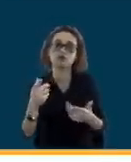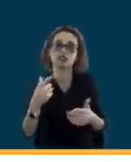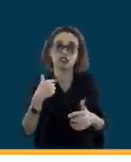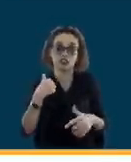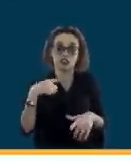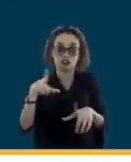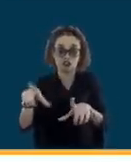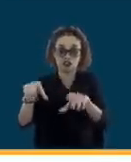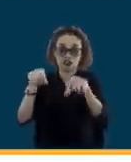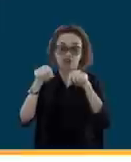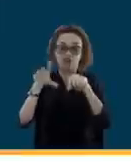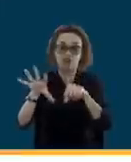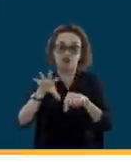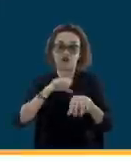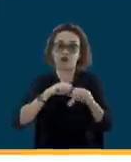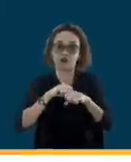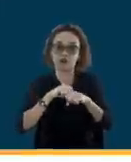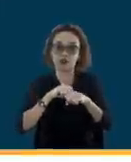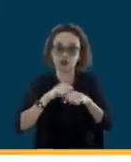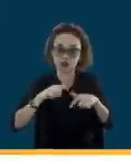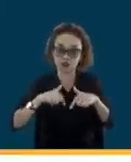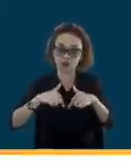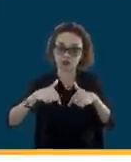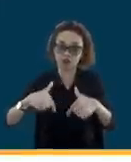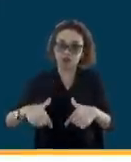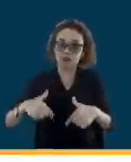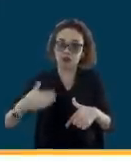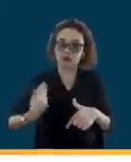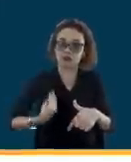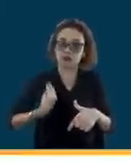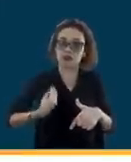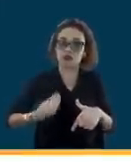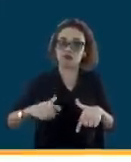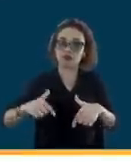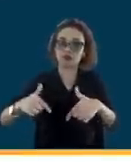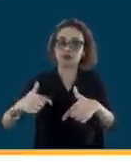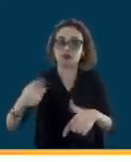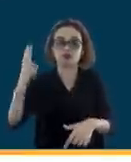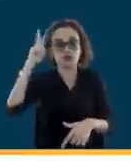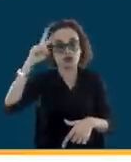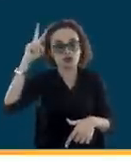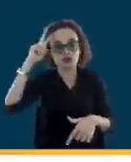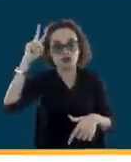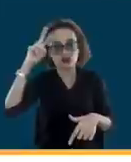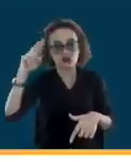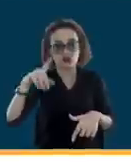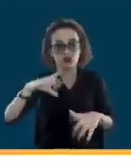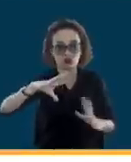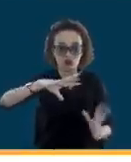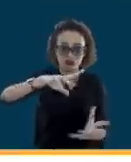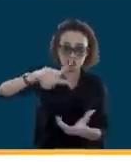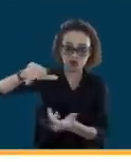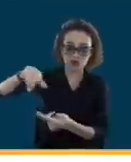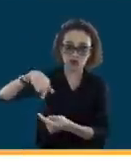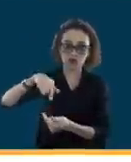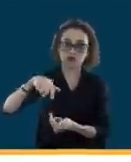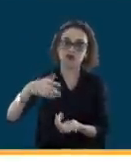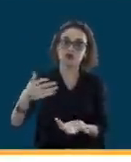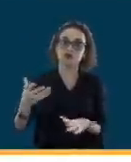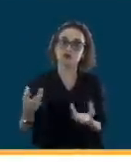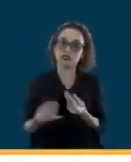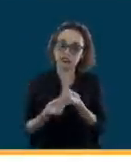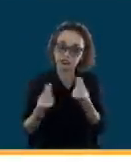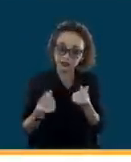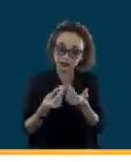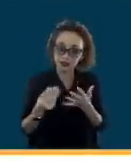como participante da história e do mundo, do mundo inteiro, das coisas à